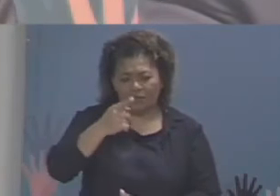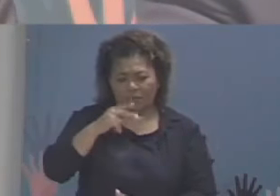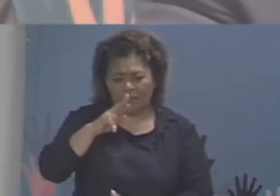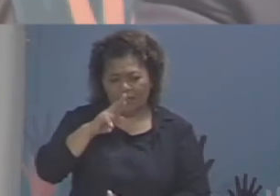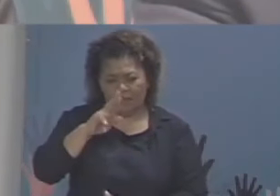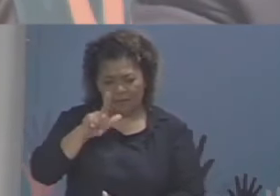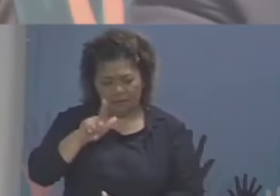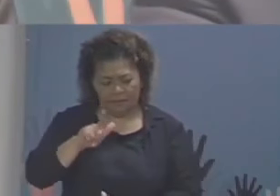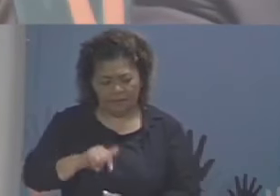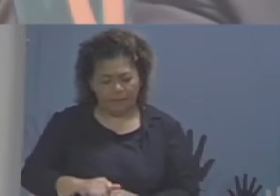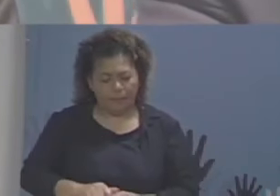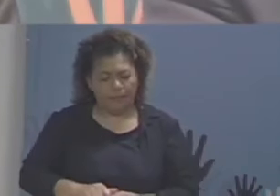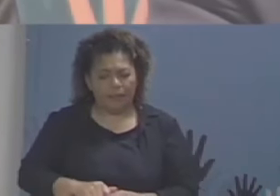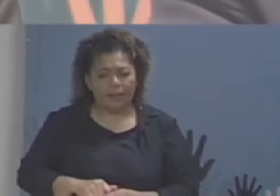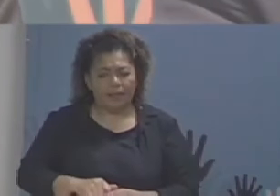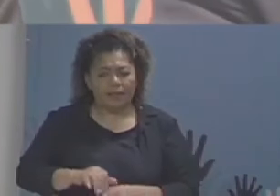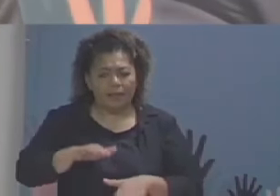é